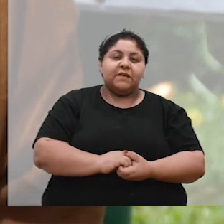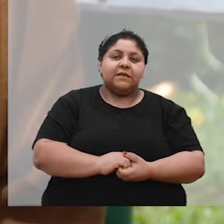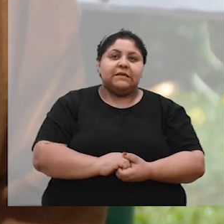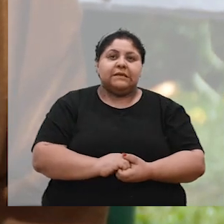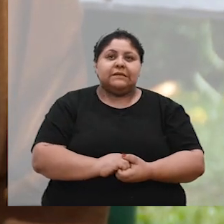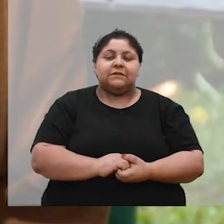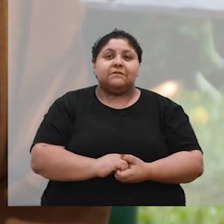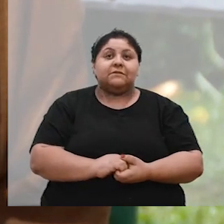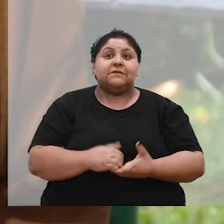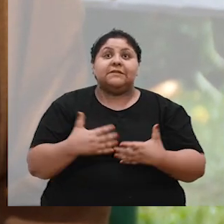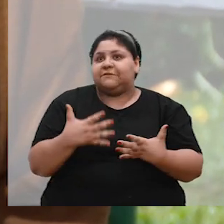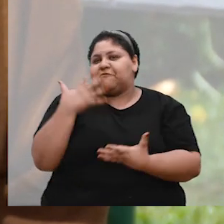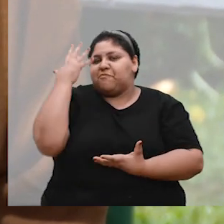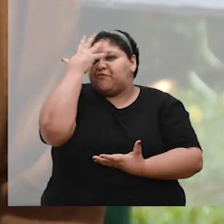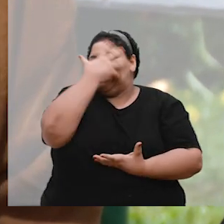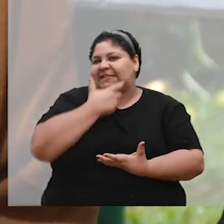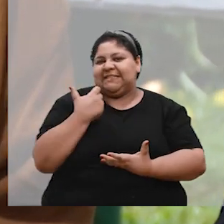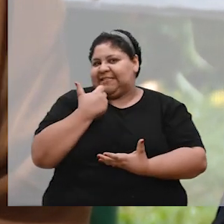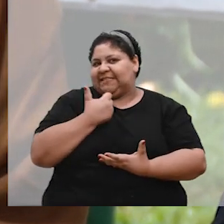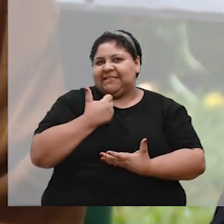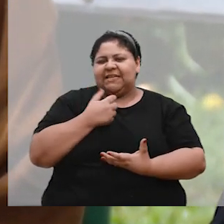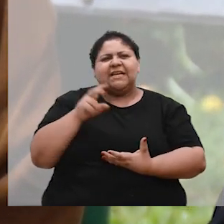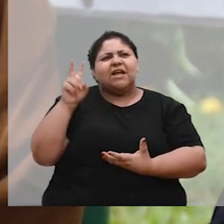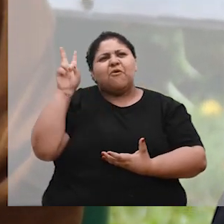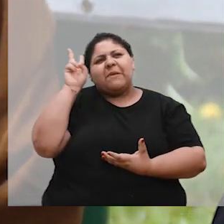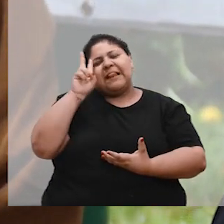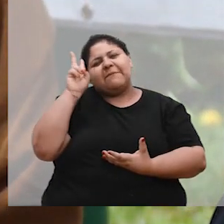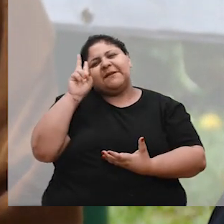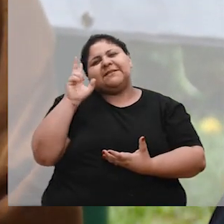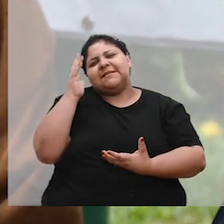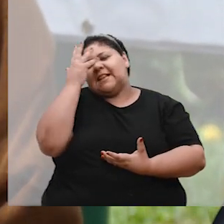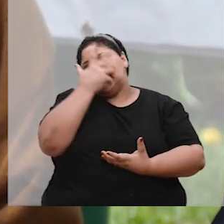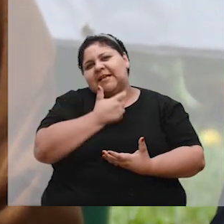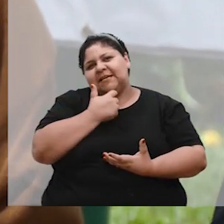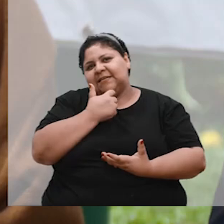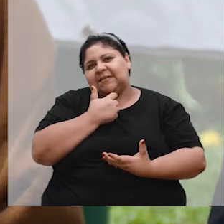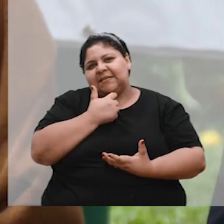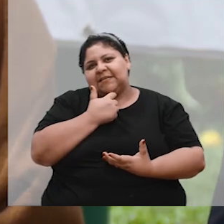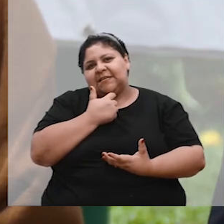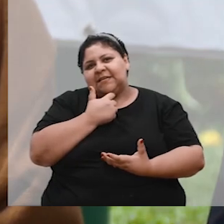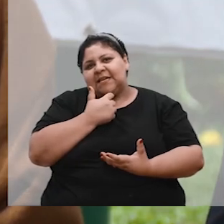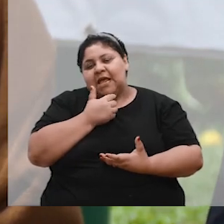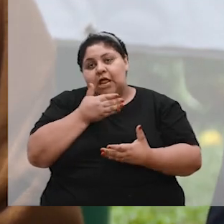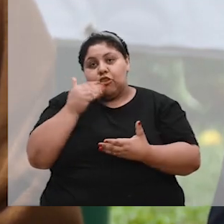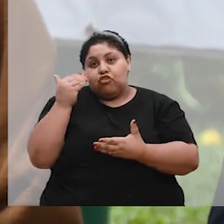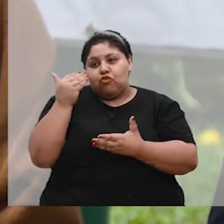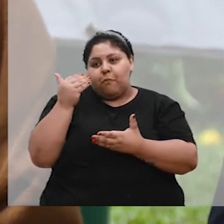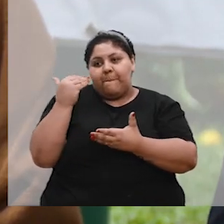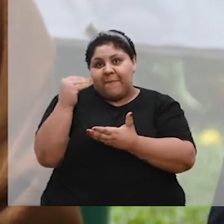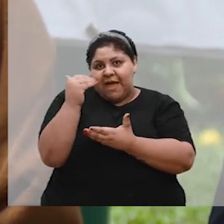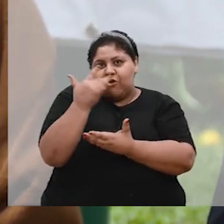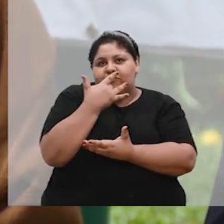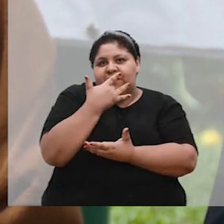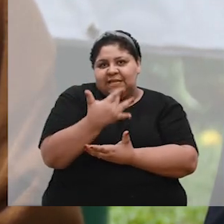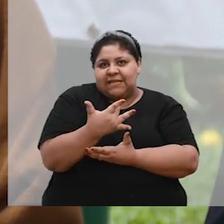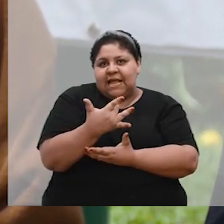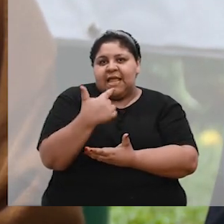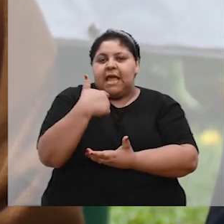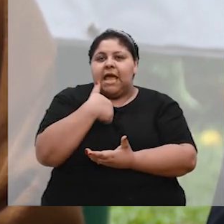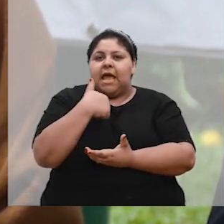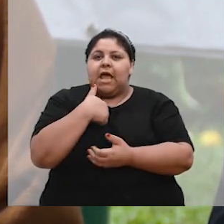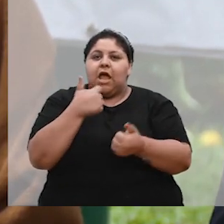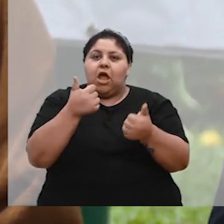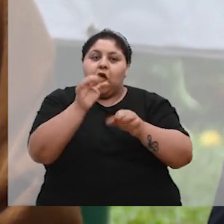bem bonito, uma lembrança maravilhosa. Era o meio da tarde e eu